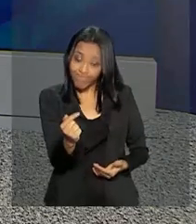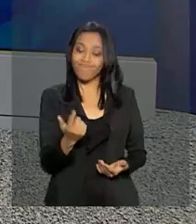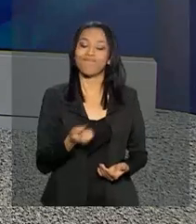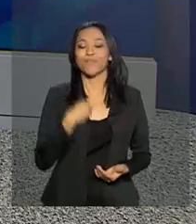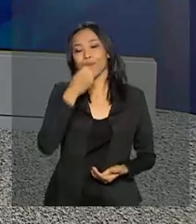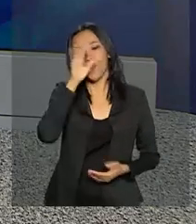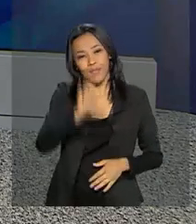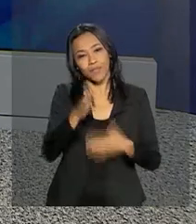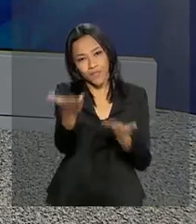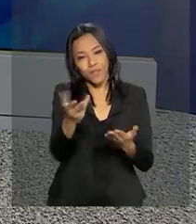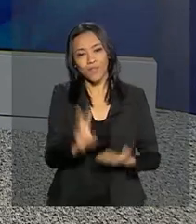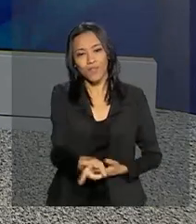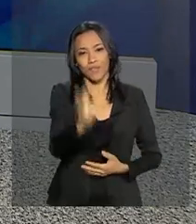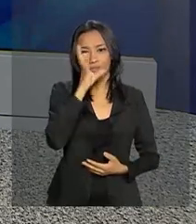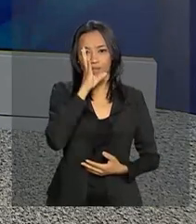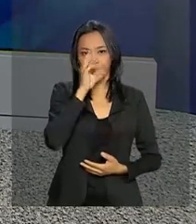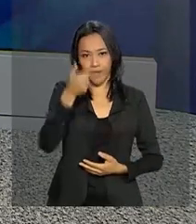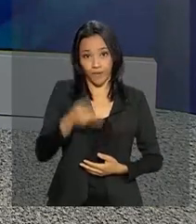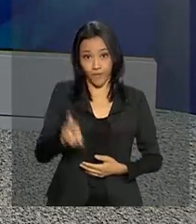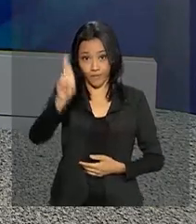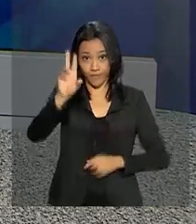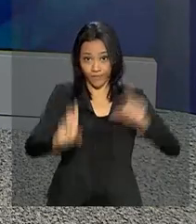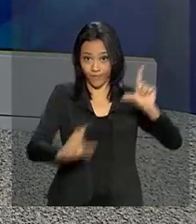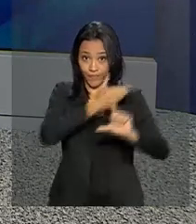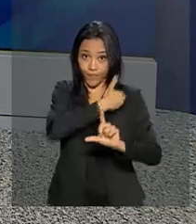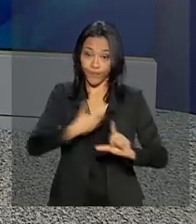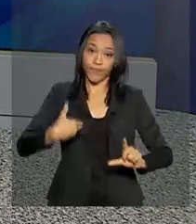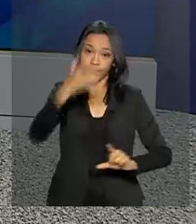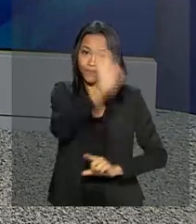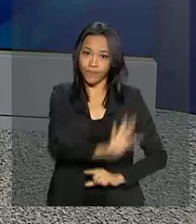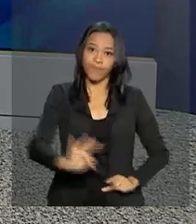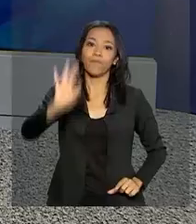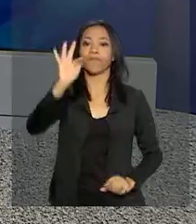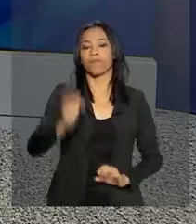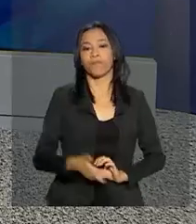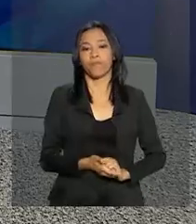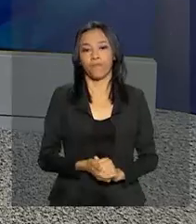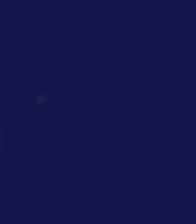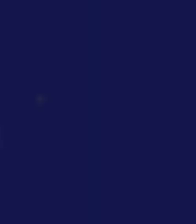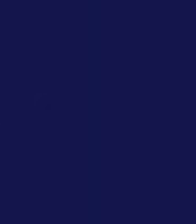Uma boa tarde para você e continue com a gente aqui na NBR TV do Governo Federal.